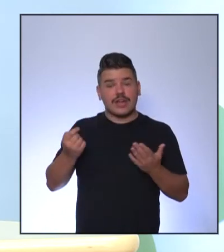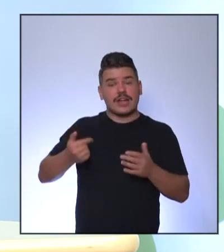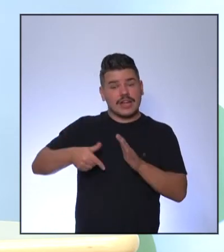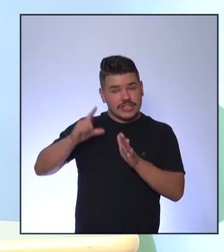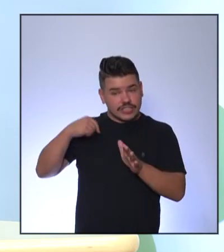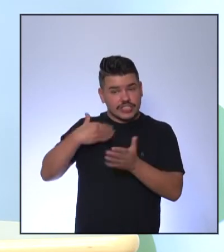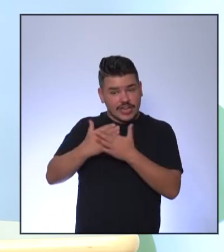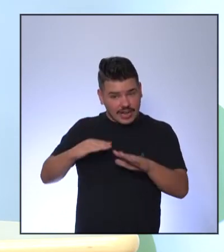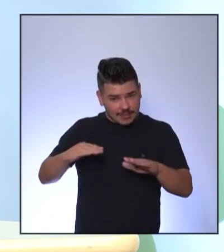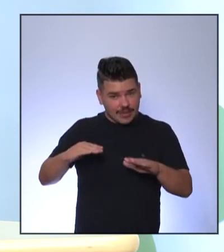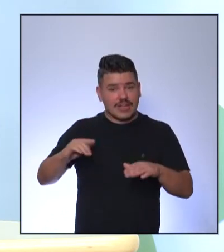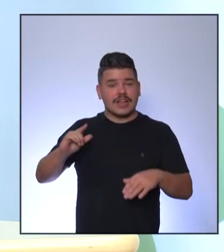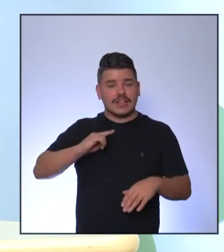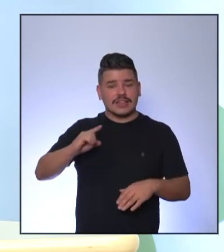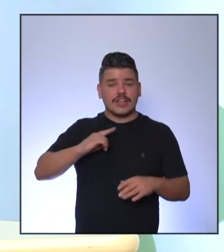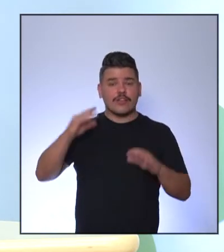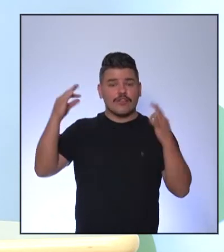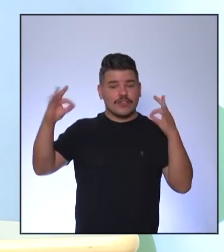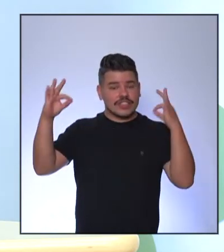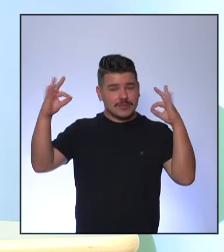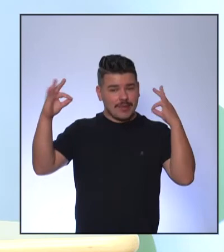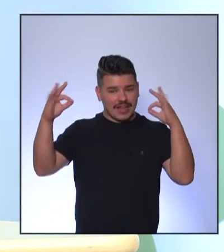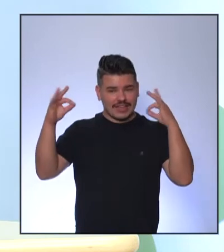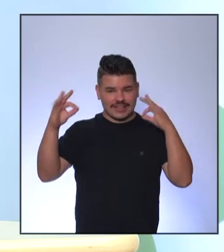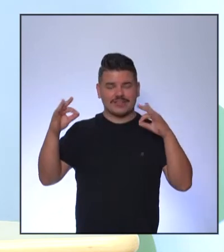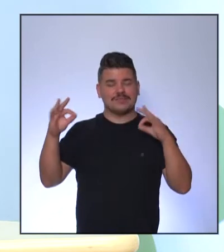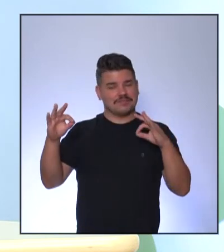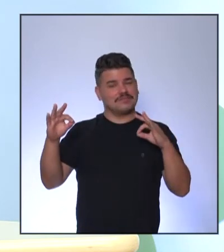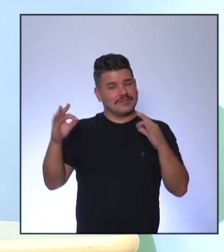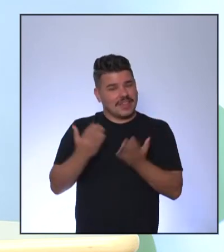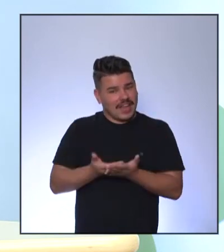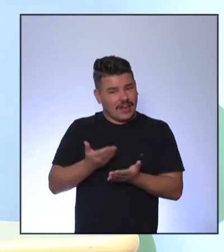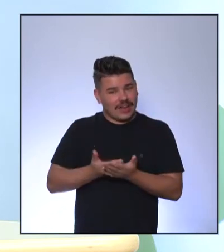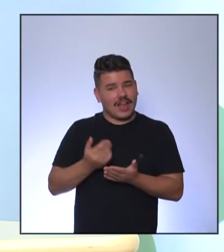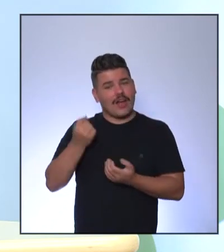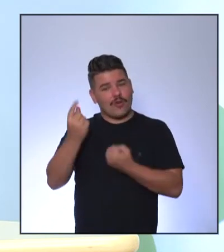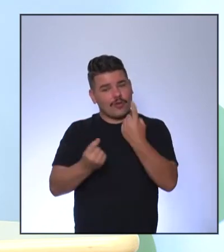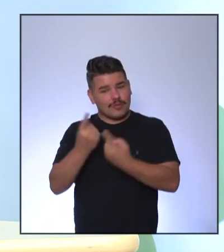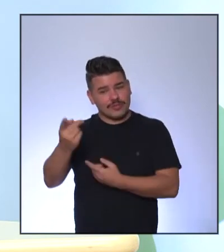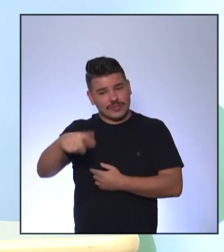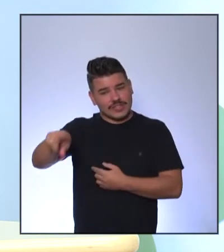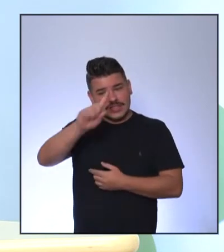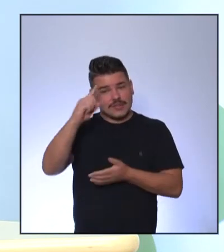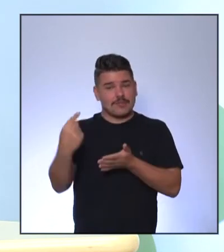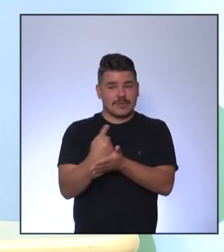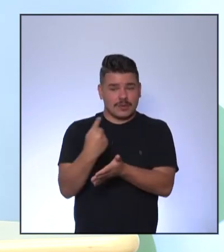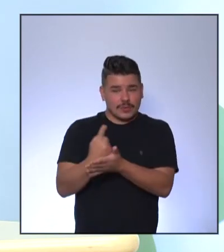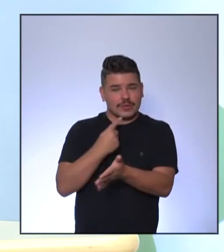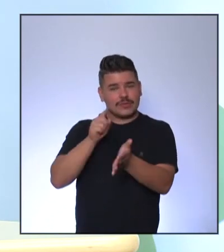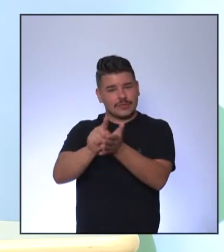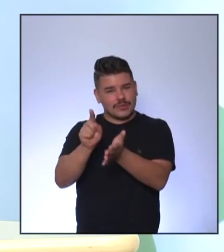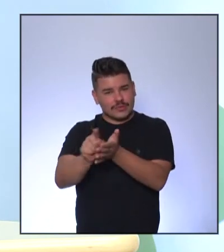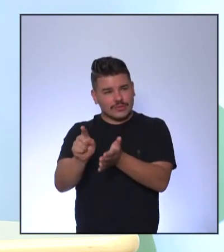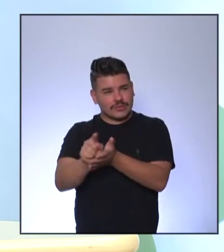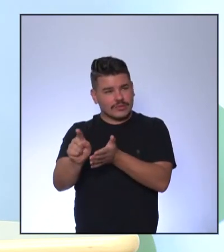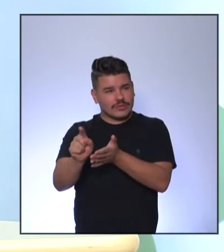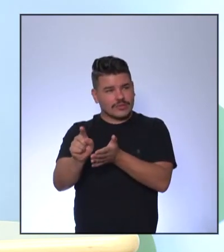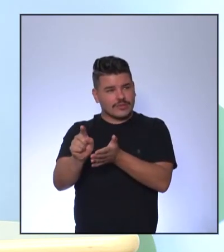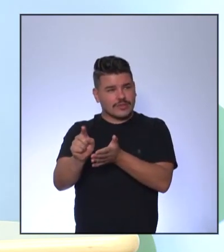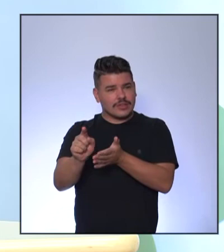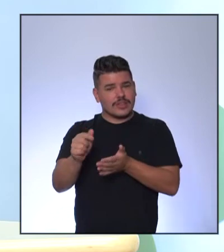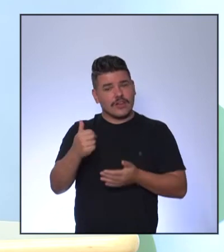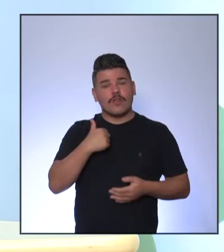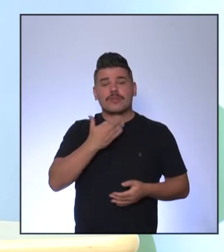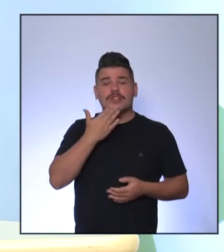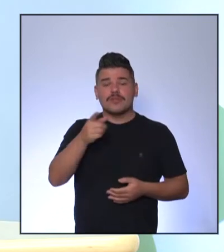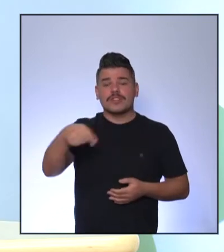pessoal, tem aí um feedback da aula, que tem algumas perguntinhas para vocês que eu vou pedir